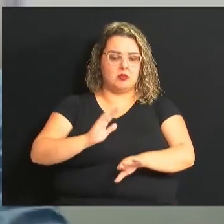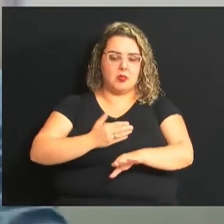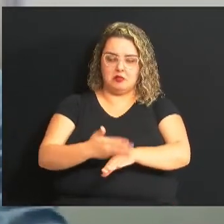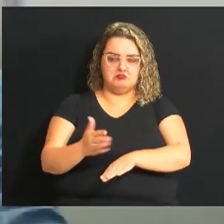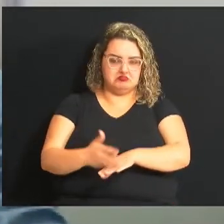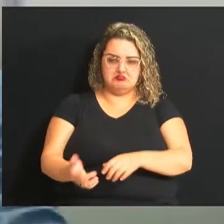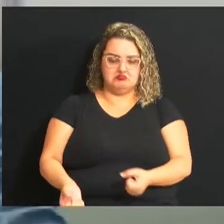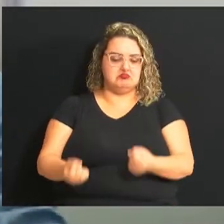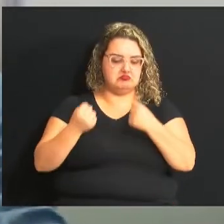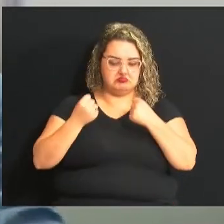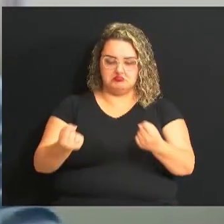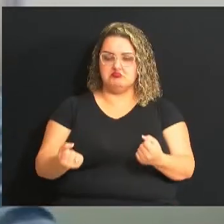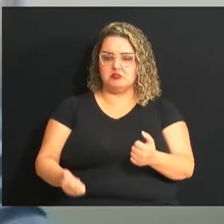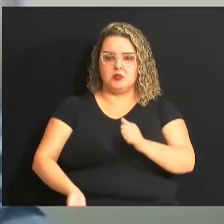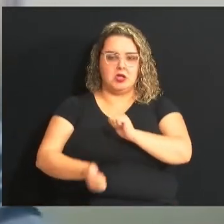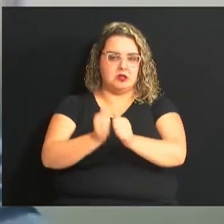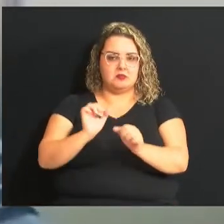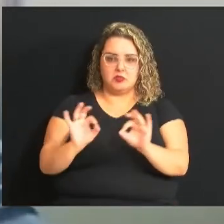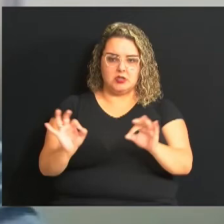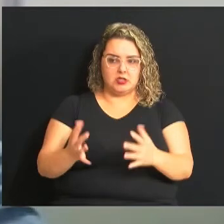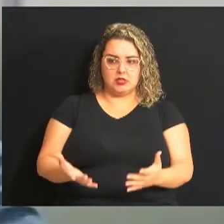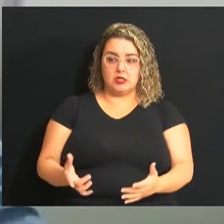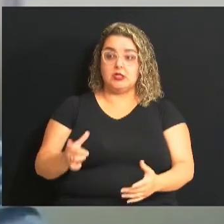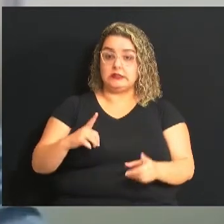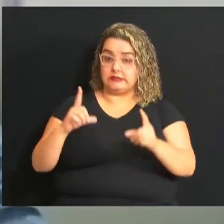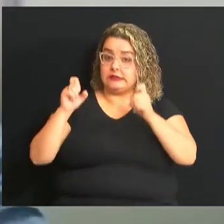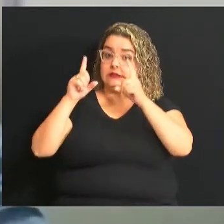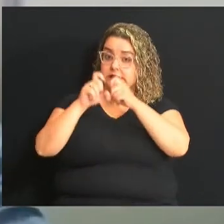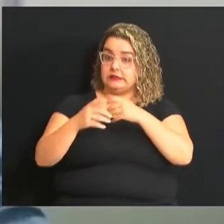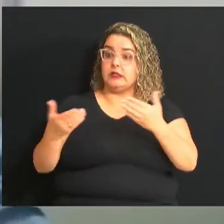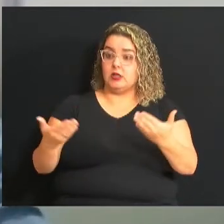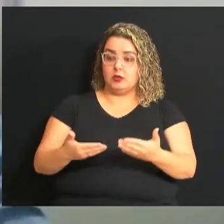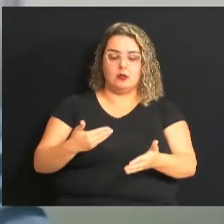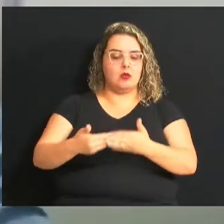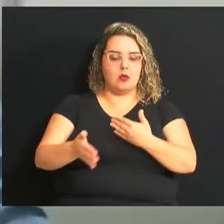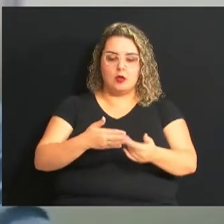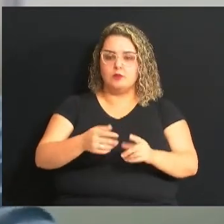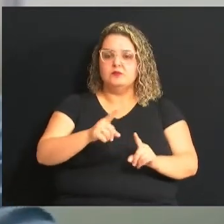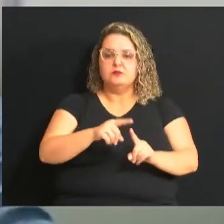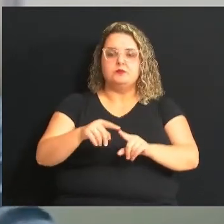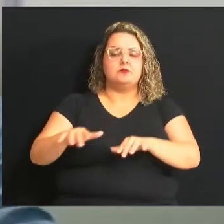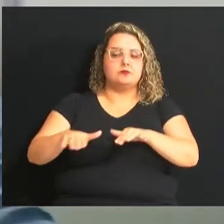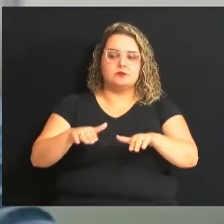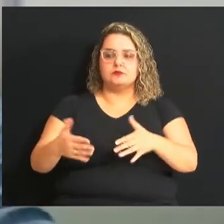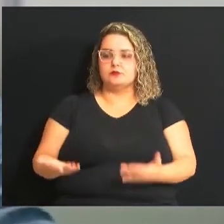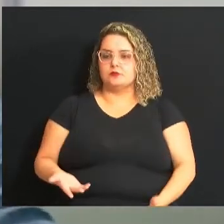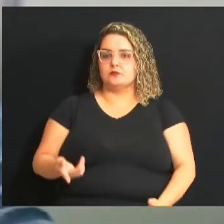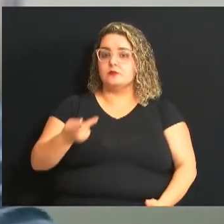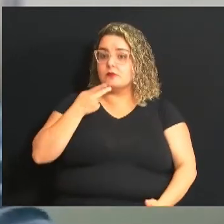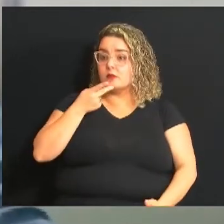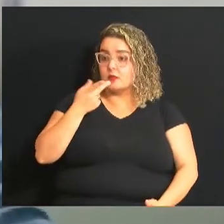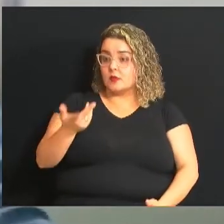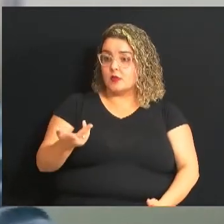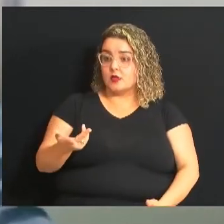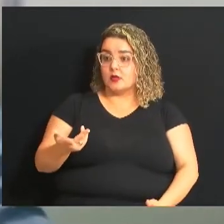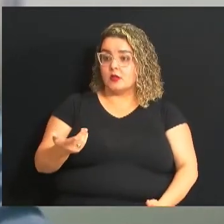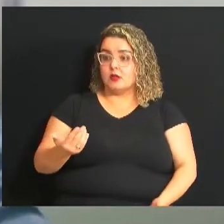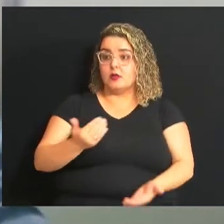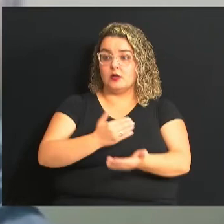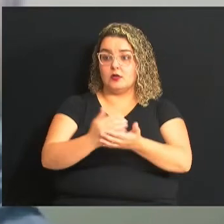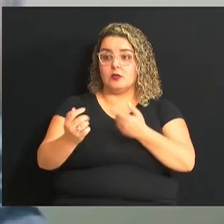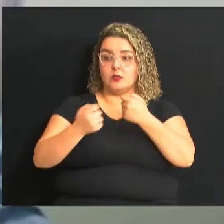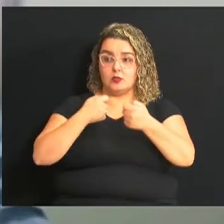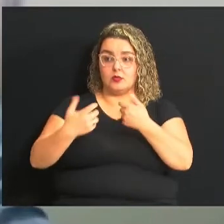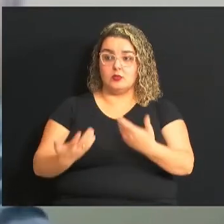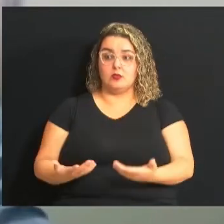tipo de esporte quando era criança, que tem muita dificuldade de executar qualquer tipo de movimento. Então, como você mesma levantou, né, no começo da nossa entrevista, o